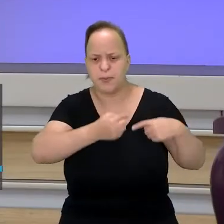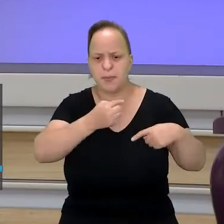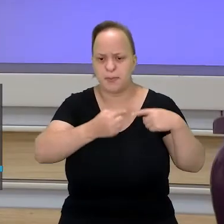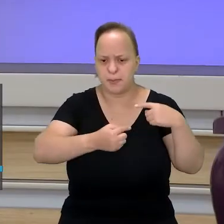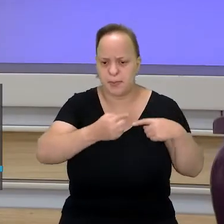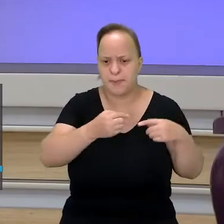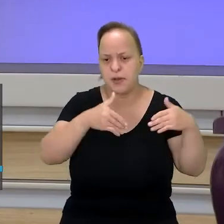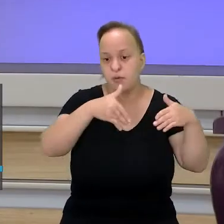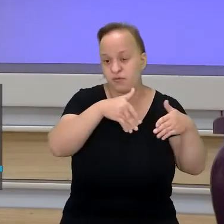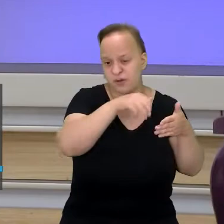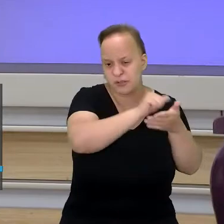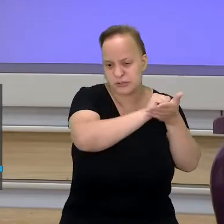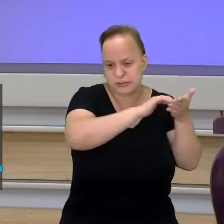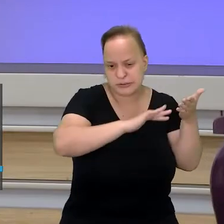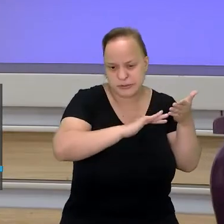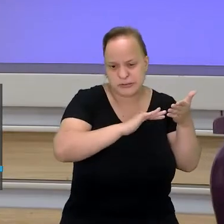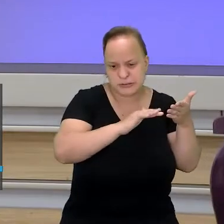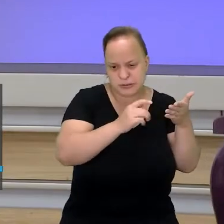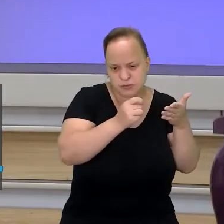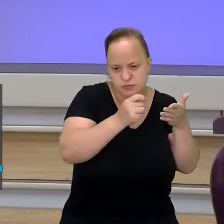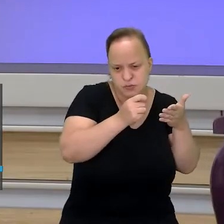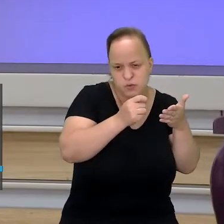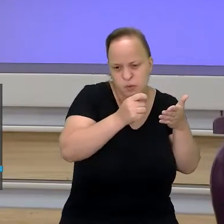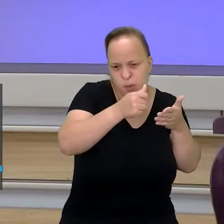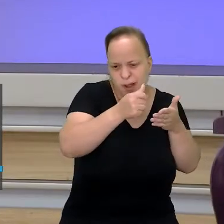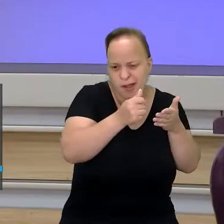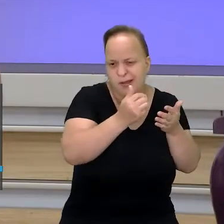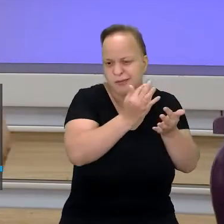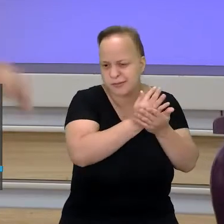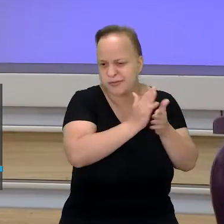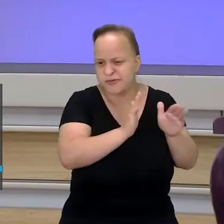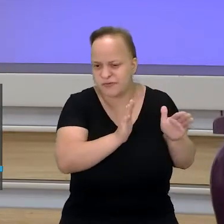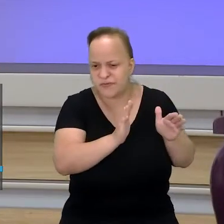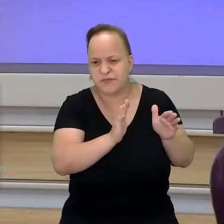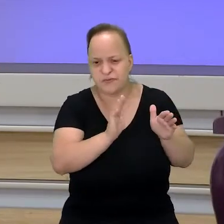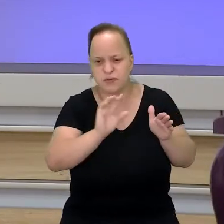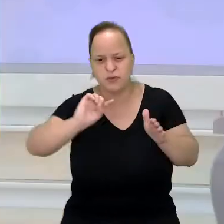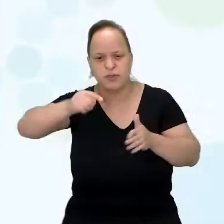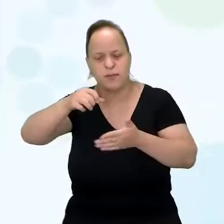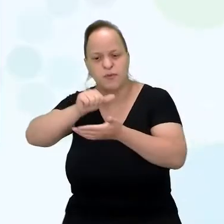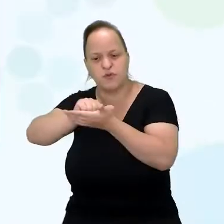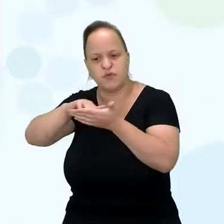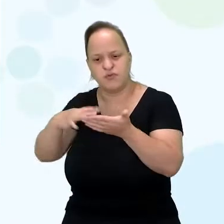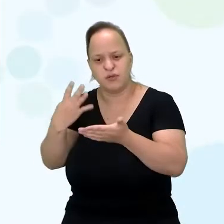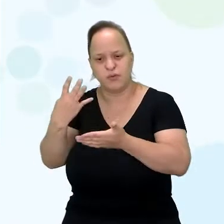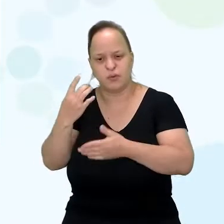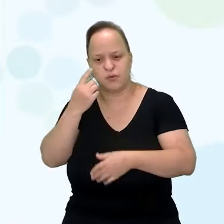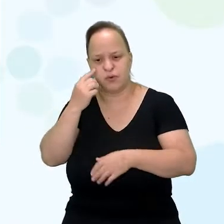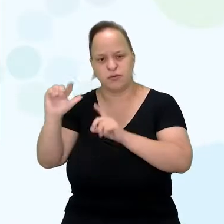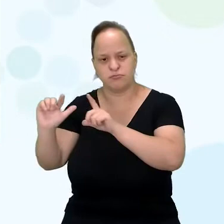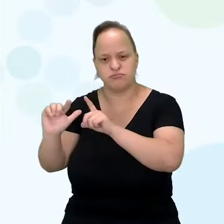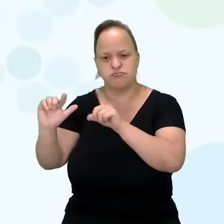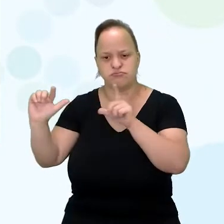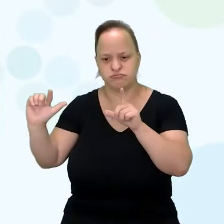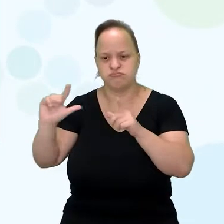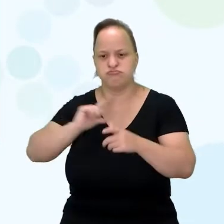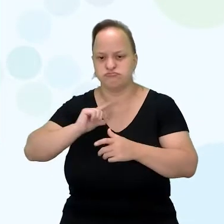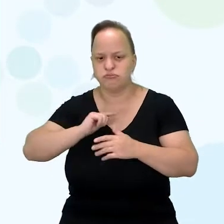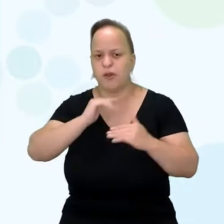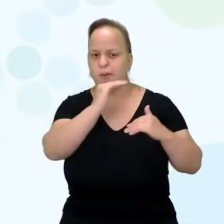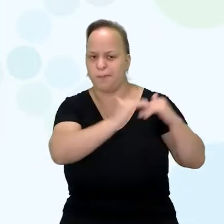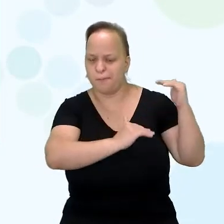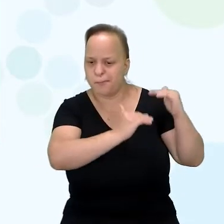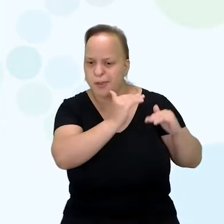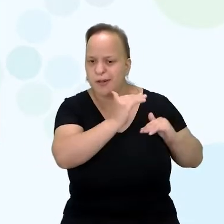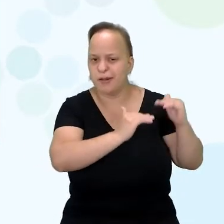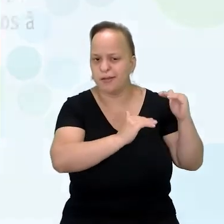dessa atividade, porque a próxima aulinha vai ser já da atividade 4, beleza? Então, aí aparecendo para vocês também, nós temos as habilidades